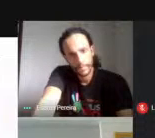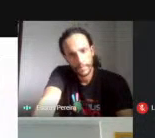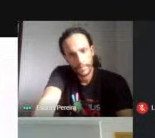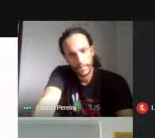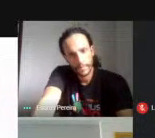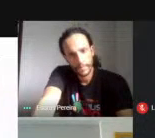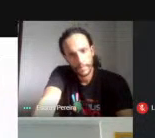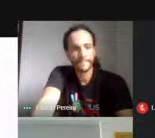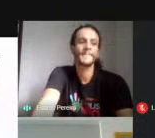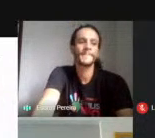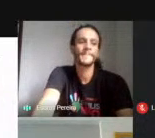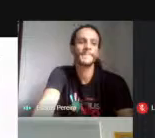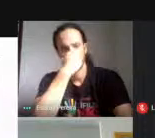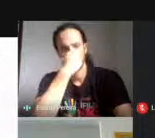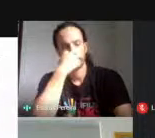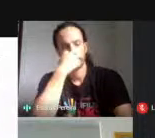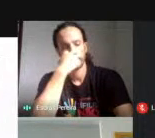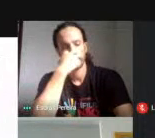e tratar